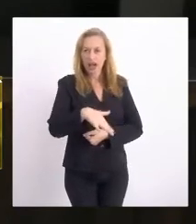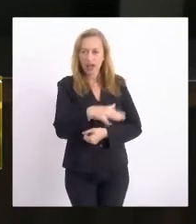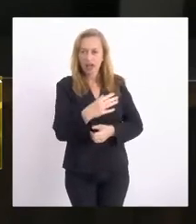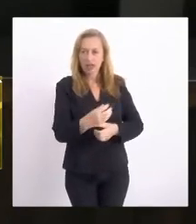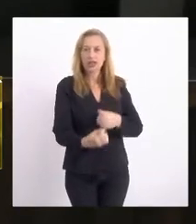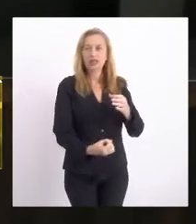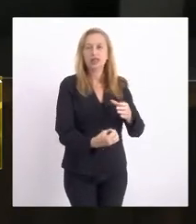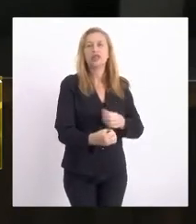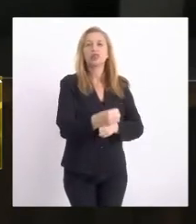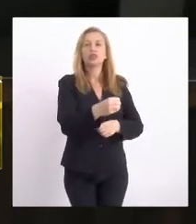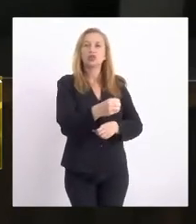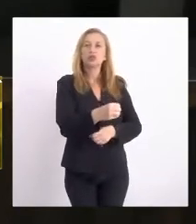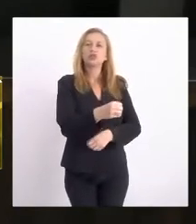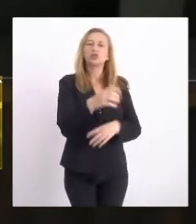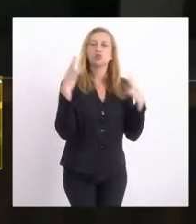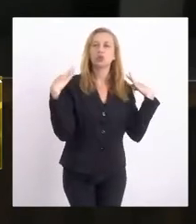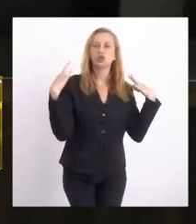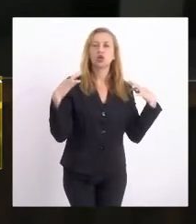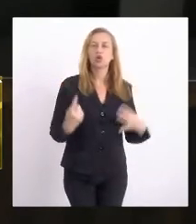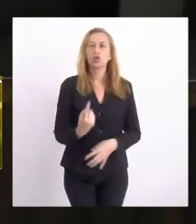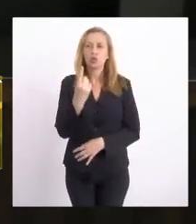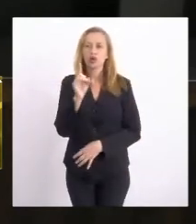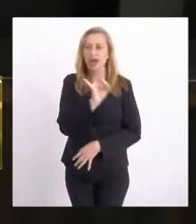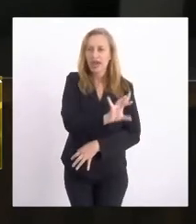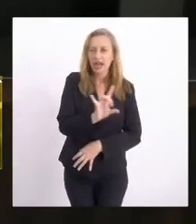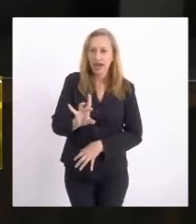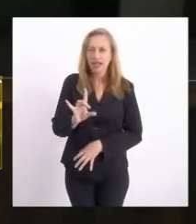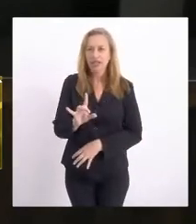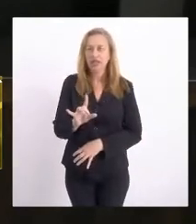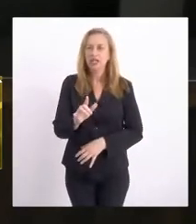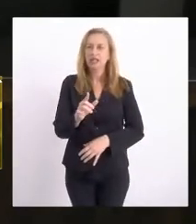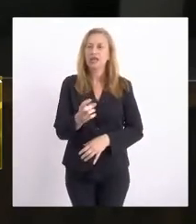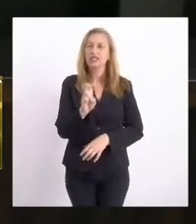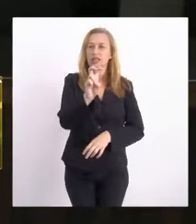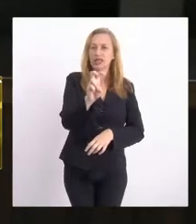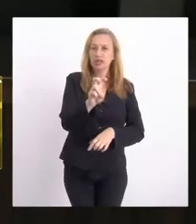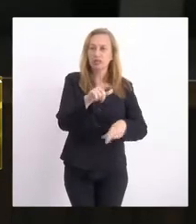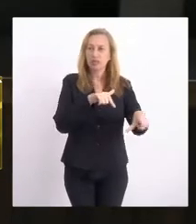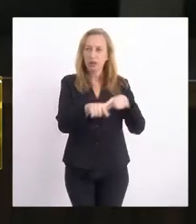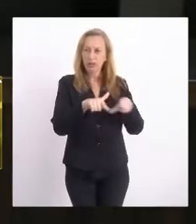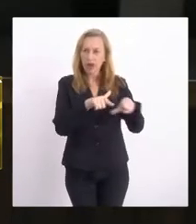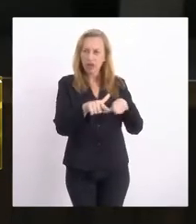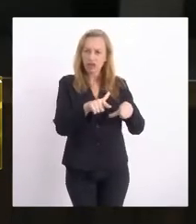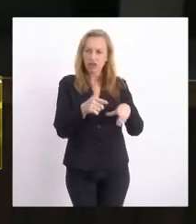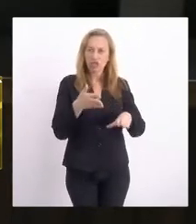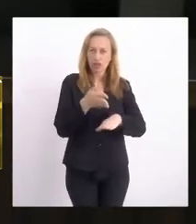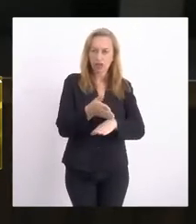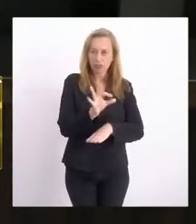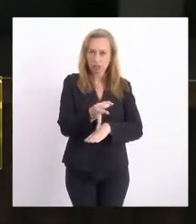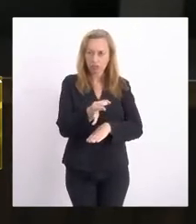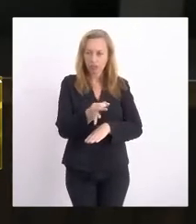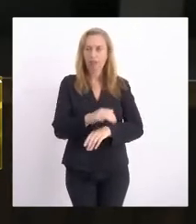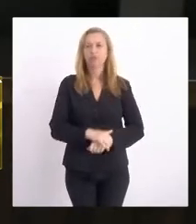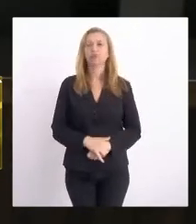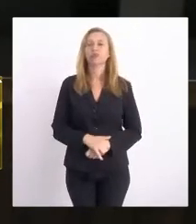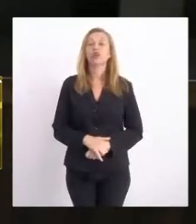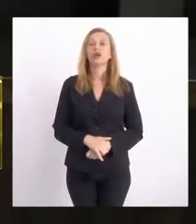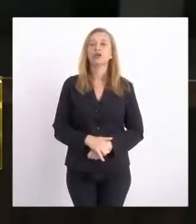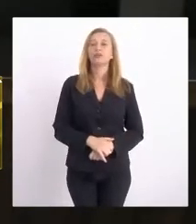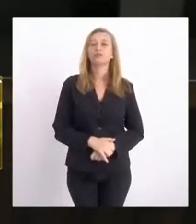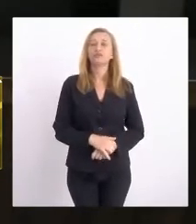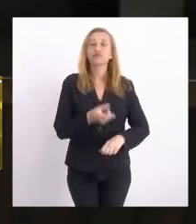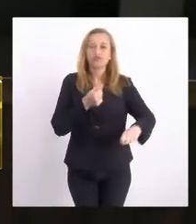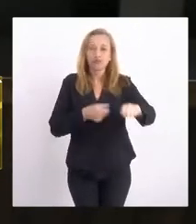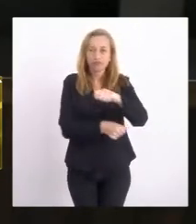e um em cada cinco empregos gerados advirão do setor dessa forma